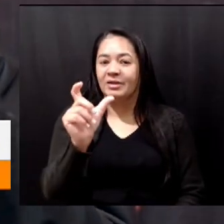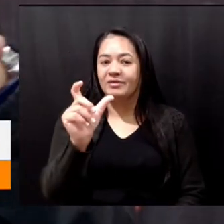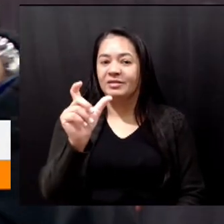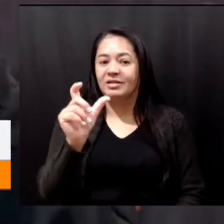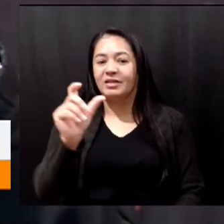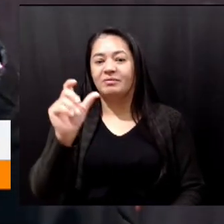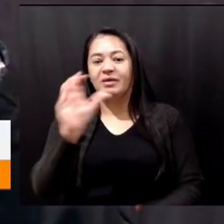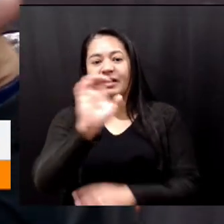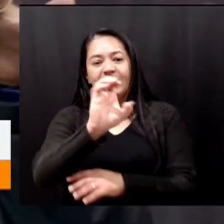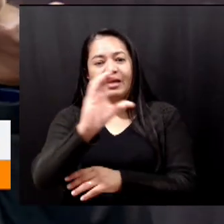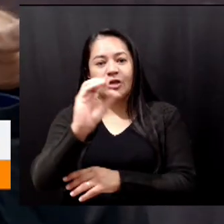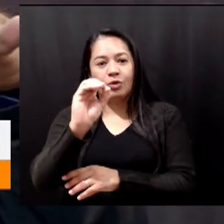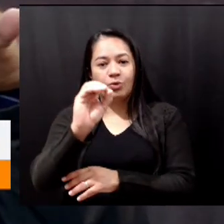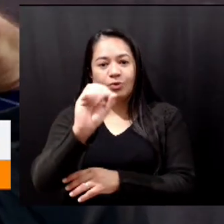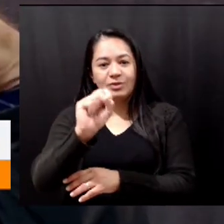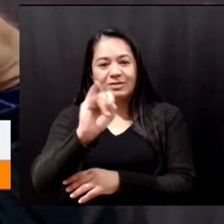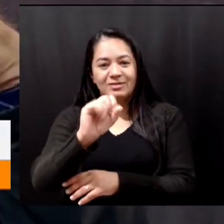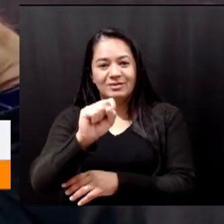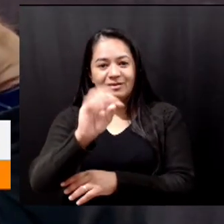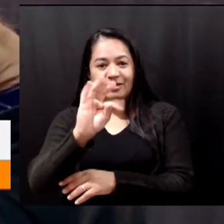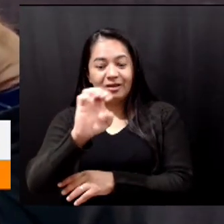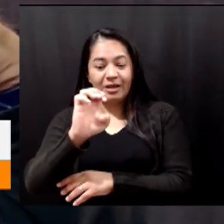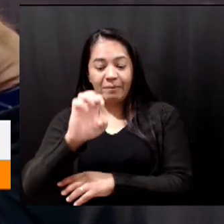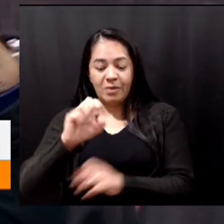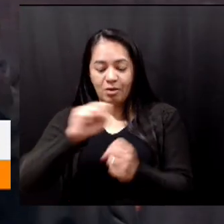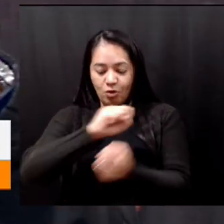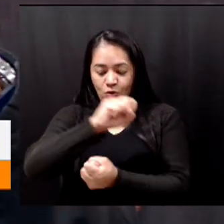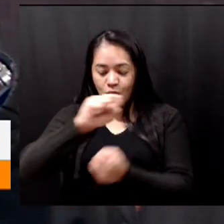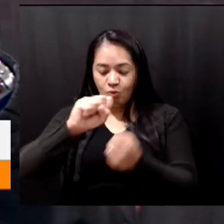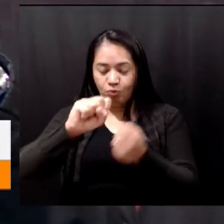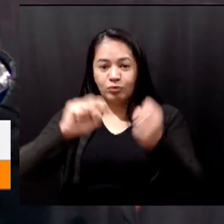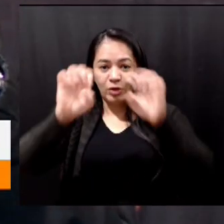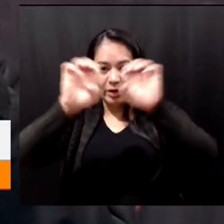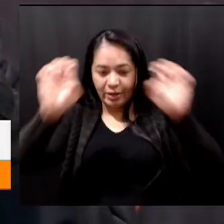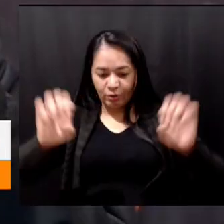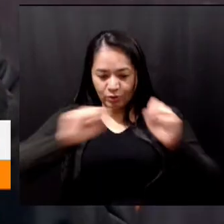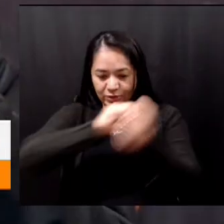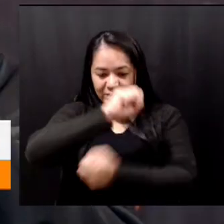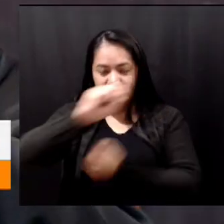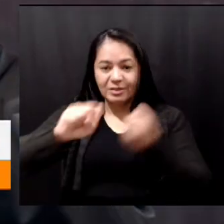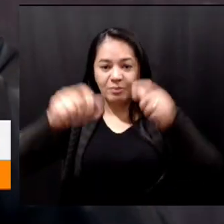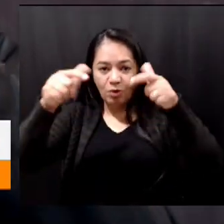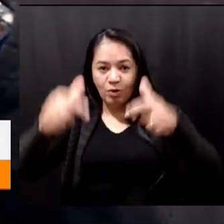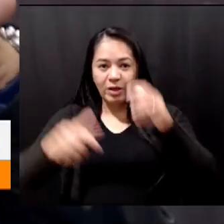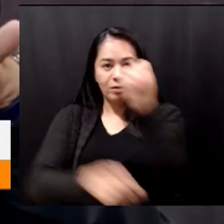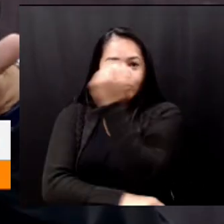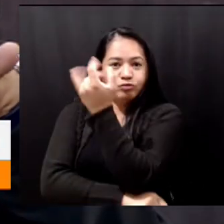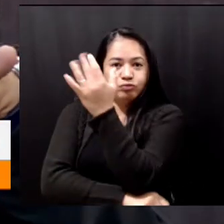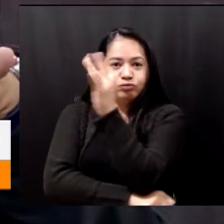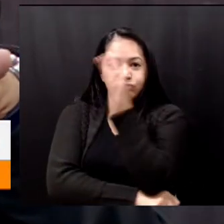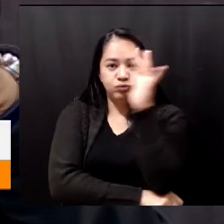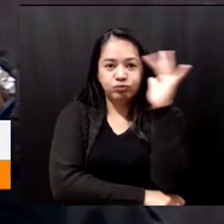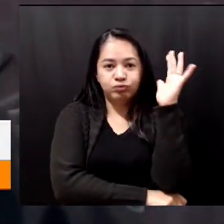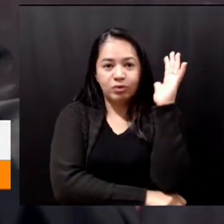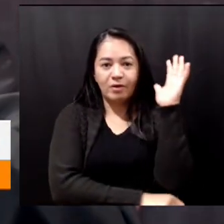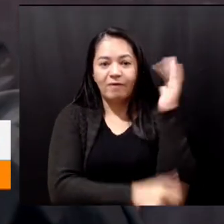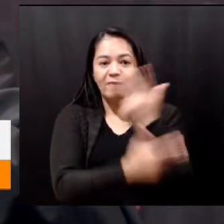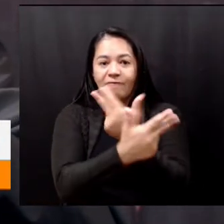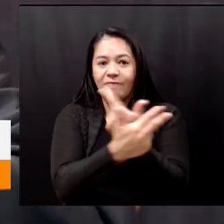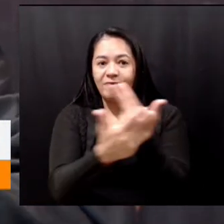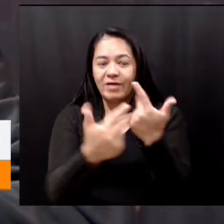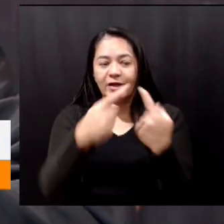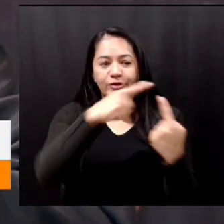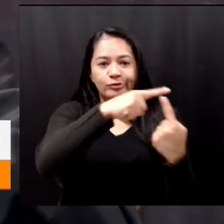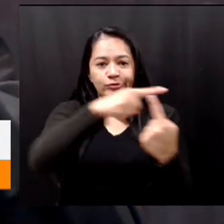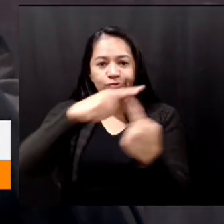é um lugar que a natureza, ela abriga diferentes espécies, né? Então eu